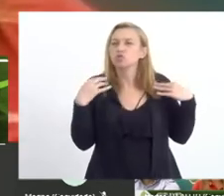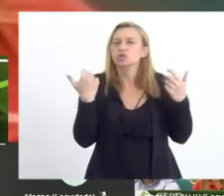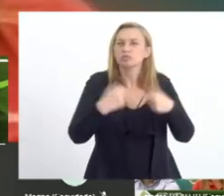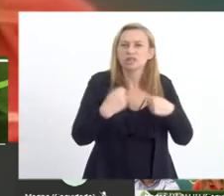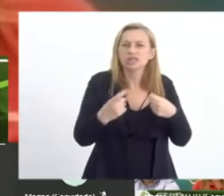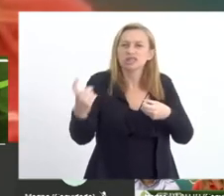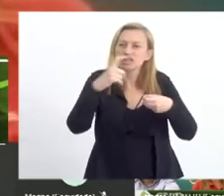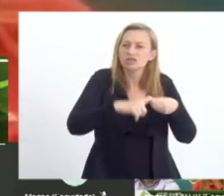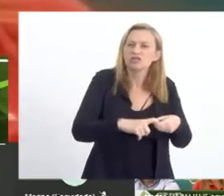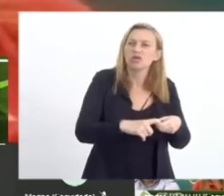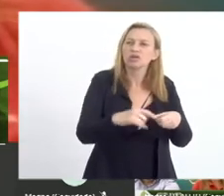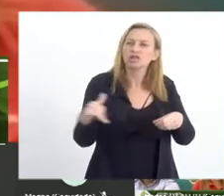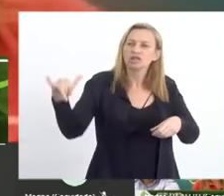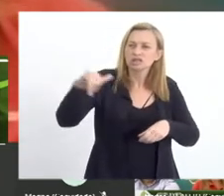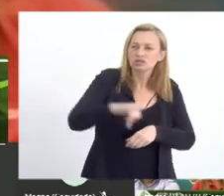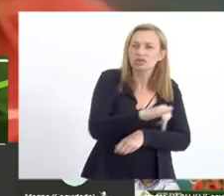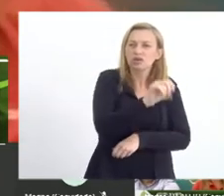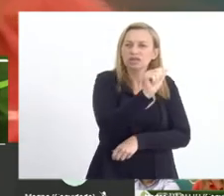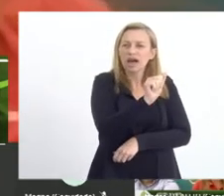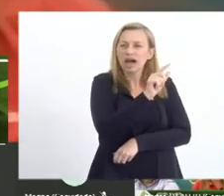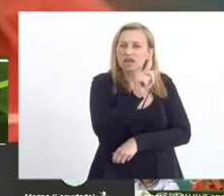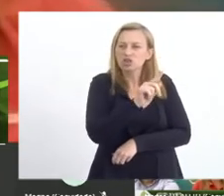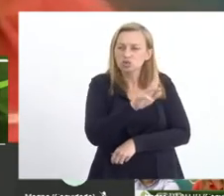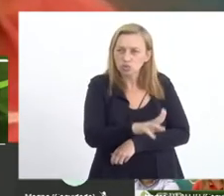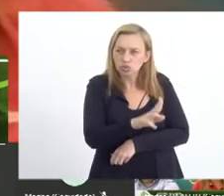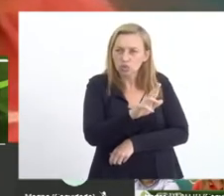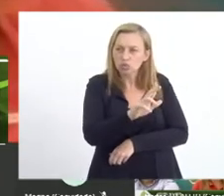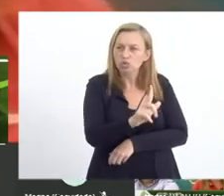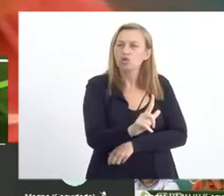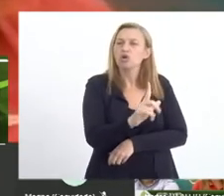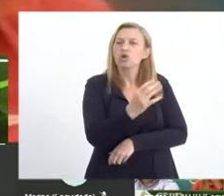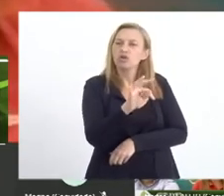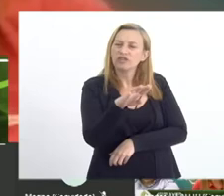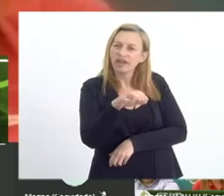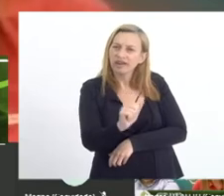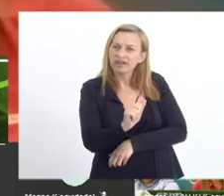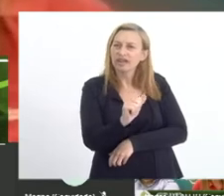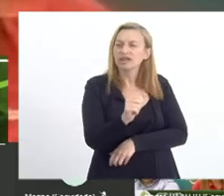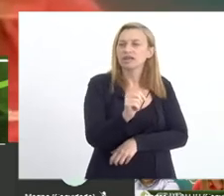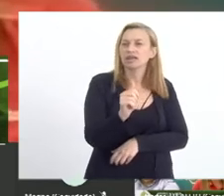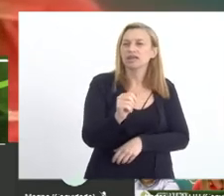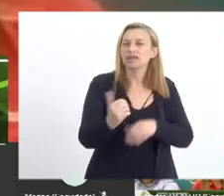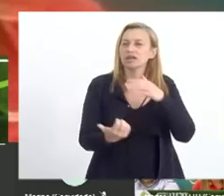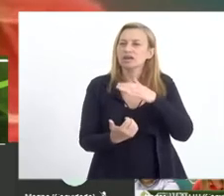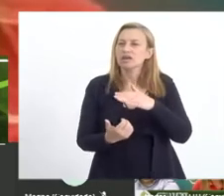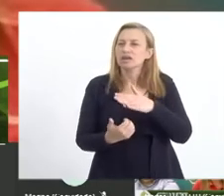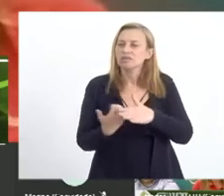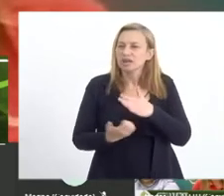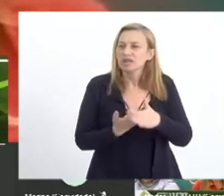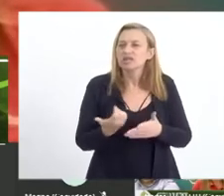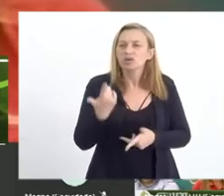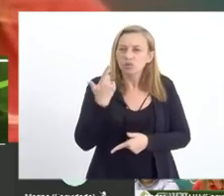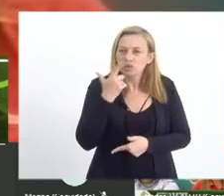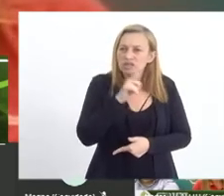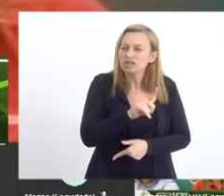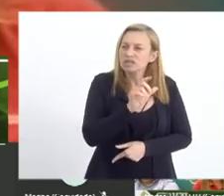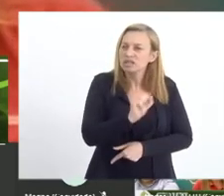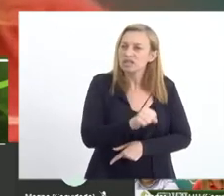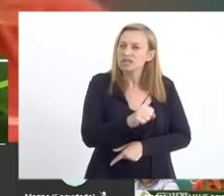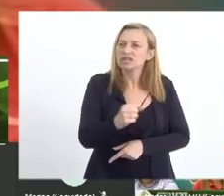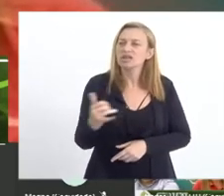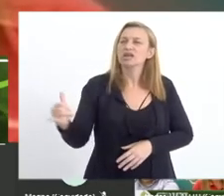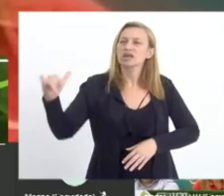ter de volta esses voos da Azul Conecta, né, e com a ampliação do aeroporto, com certeza conseguiremos que o aeroporto